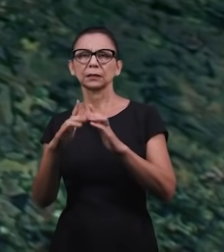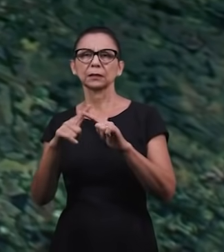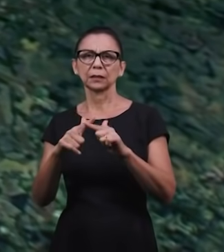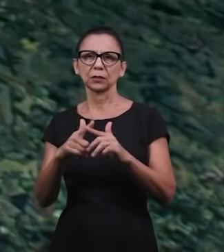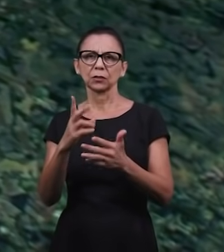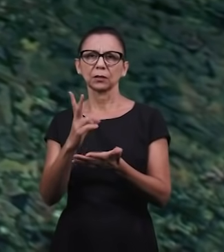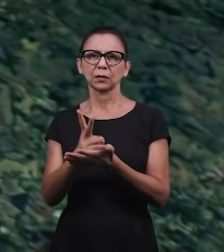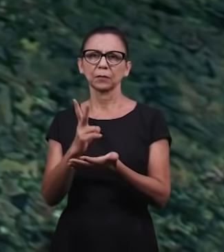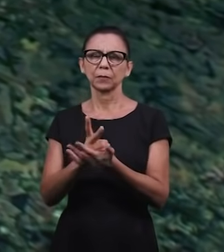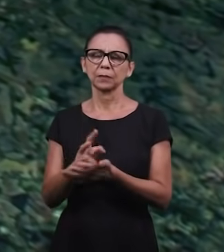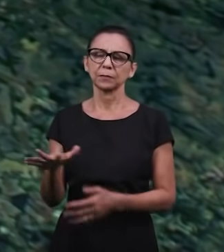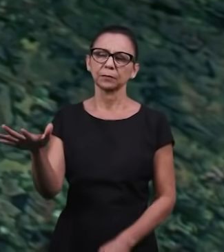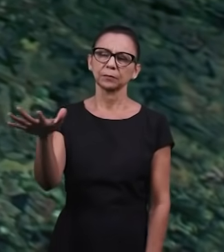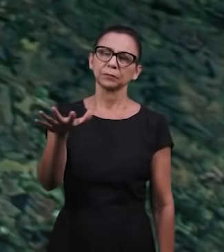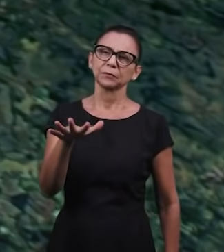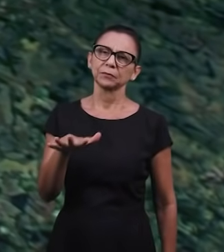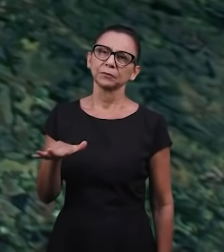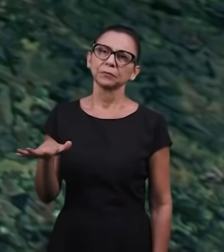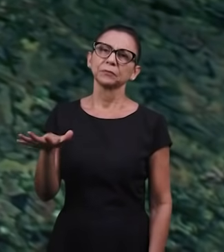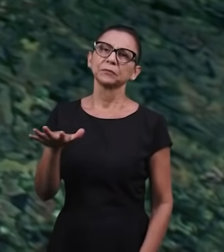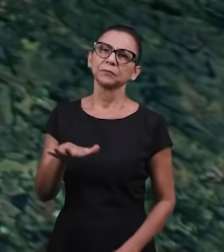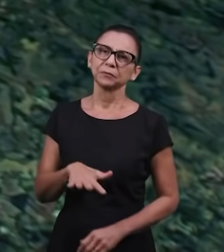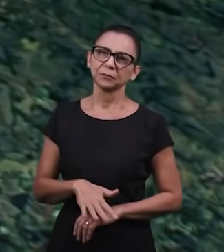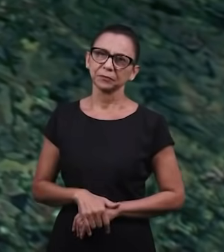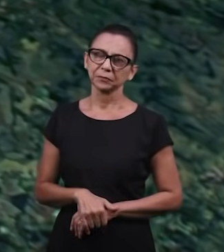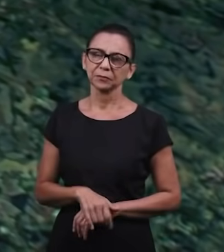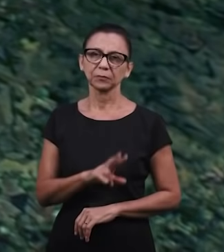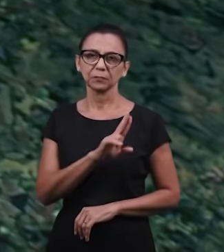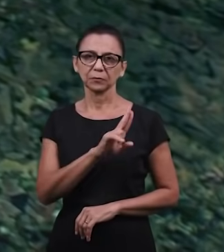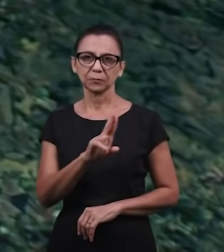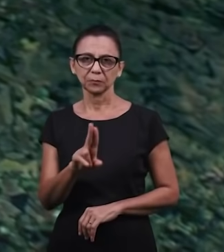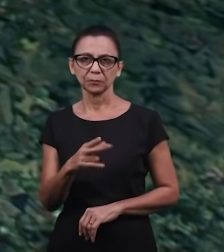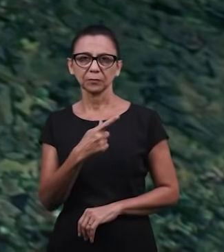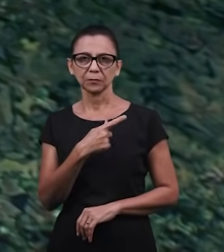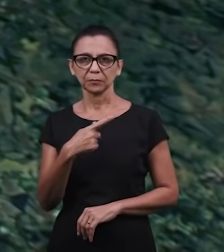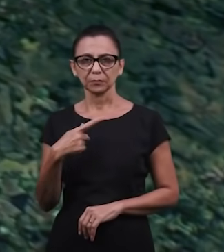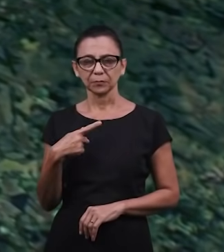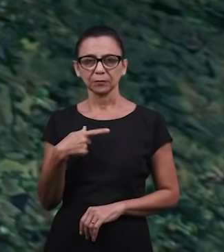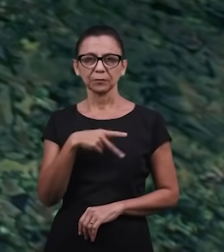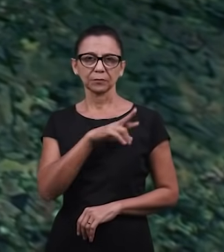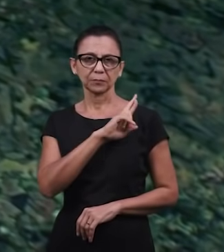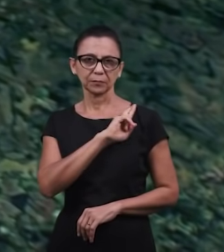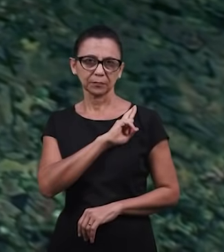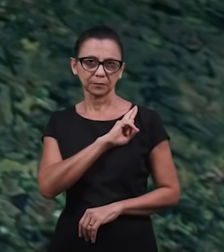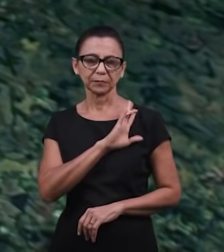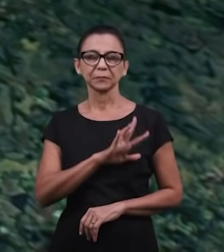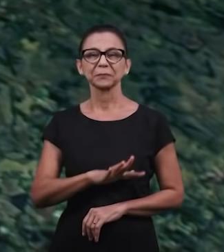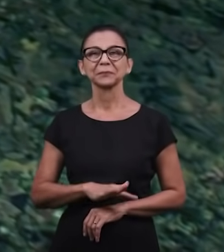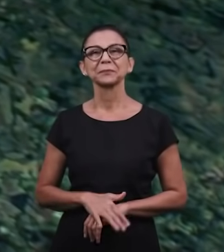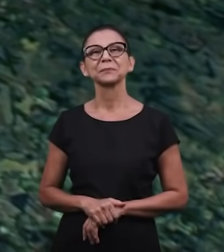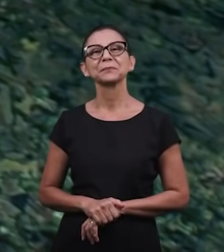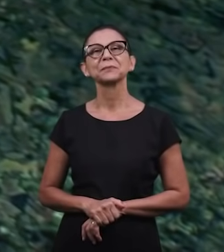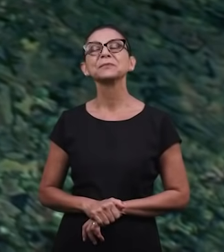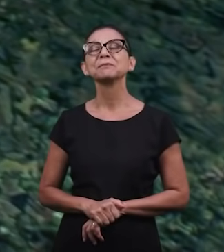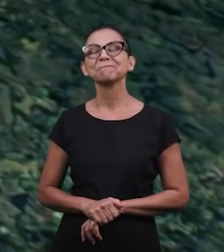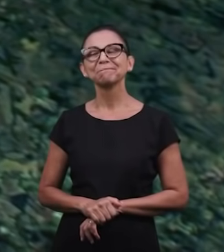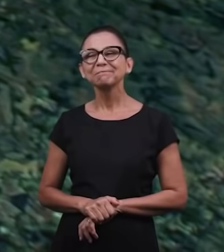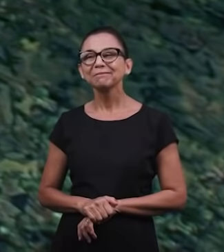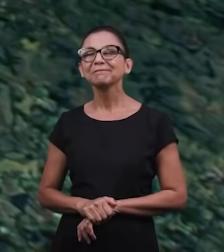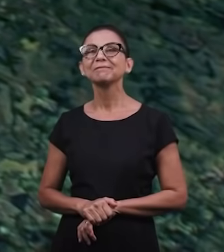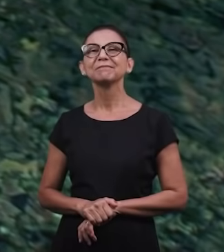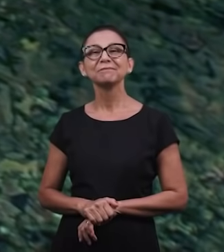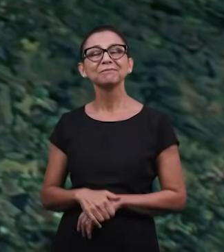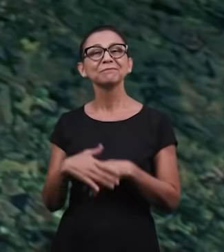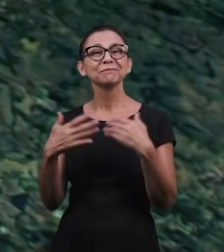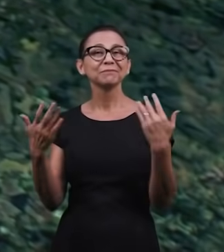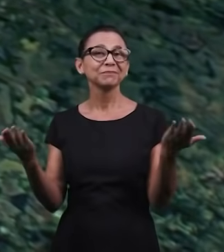igrejas ali daquela cidade de Apucarana e também os nomes dos pastores responsáveis por essas outras igrejas. Louvado seja o